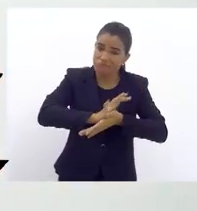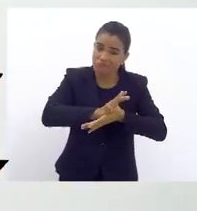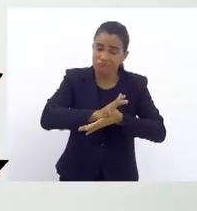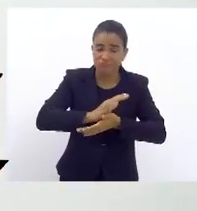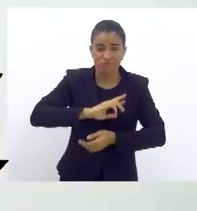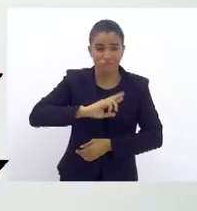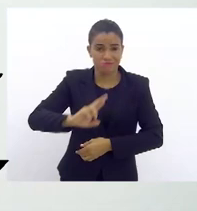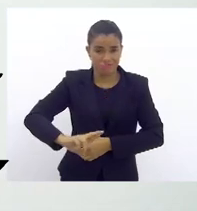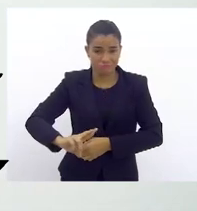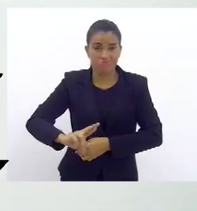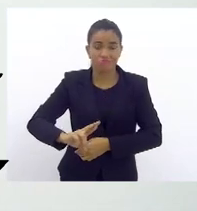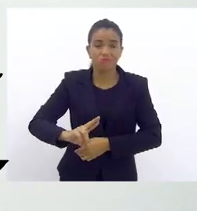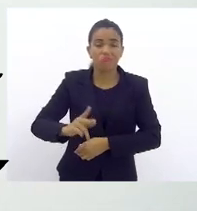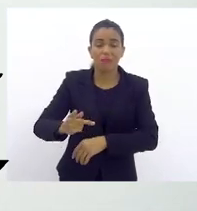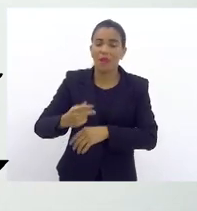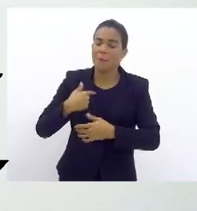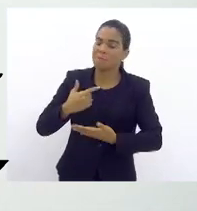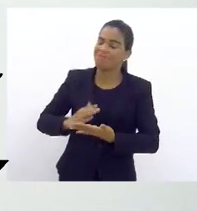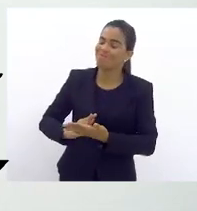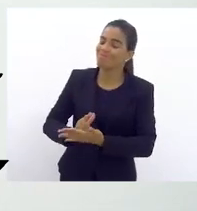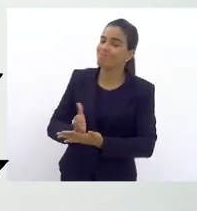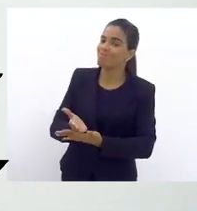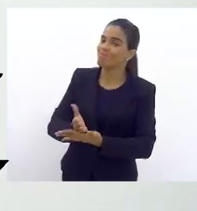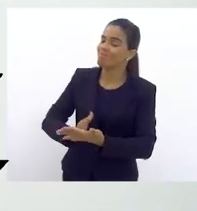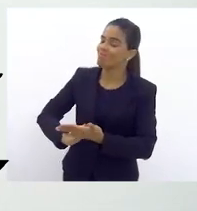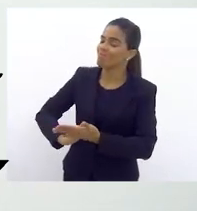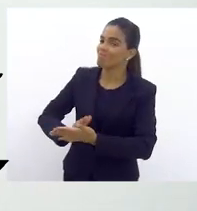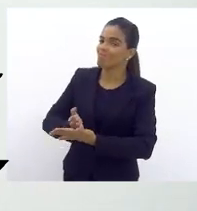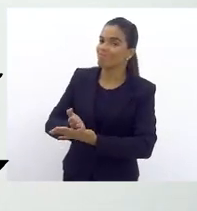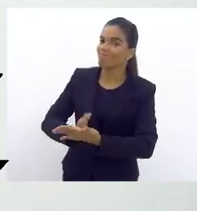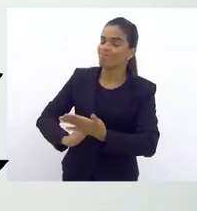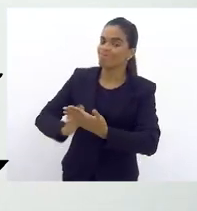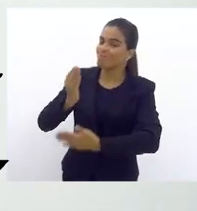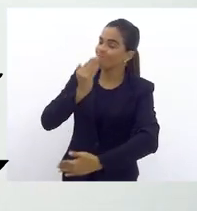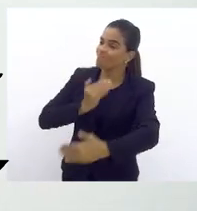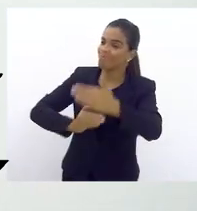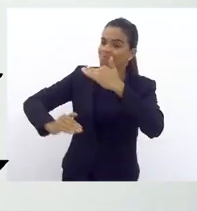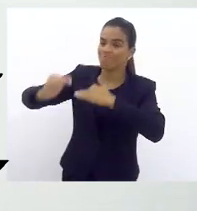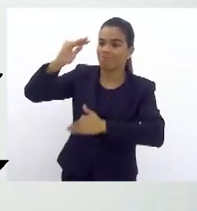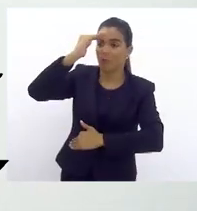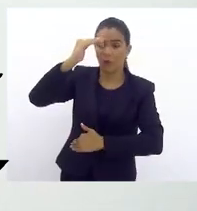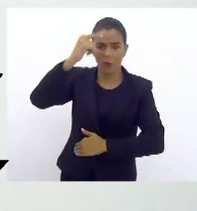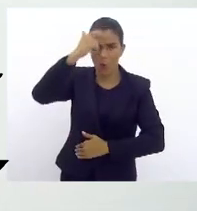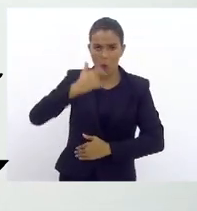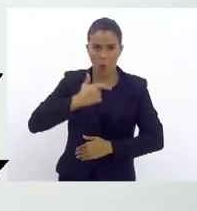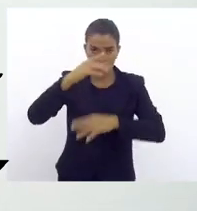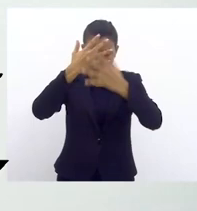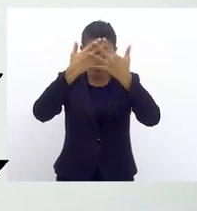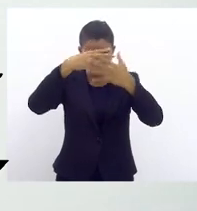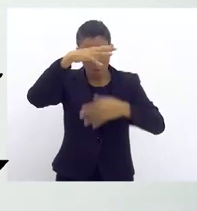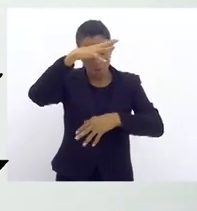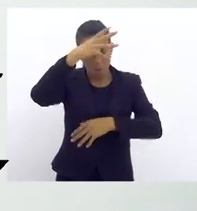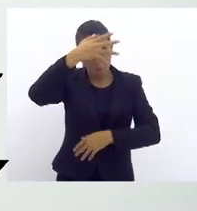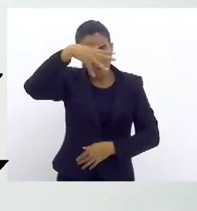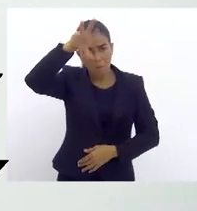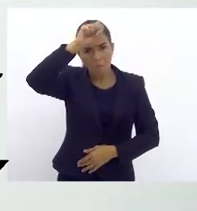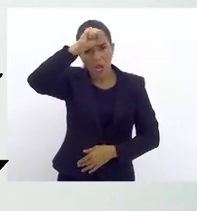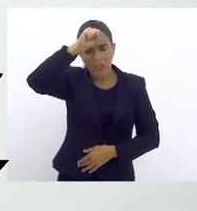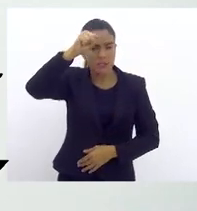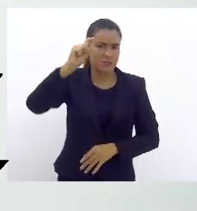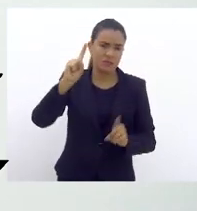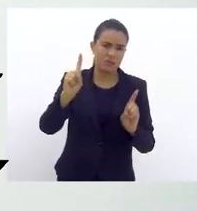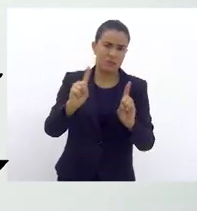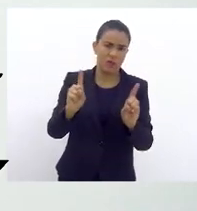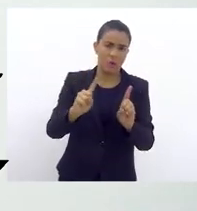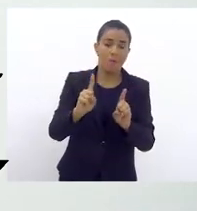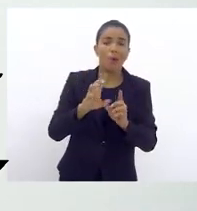Ceci e me incomoda muito algumas coisas né não apenas porque eu sou umbandista mas me incomoda os